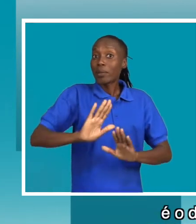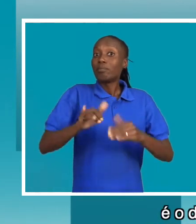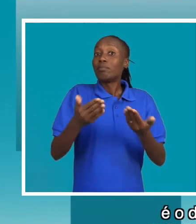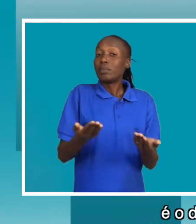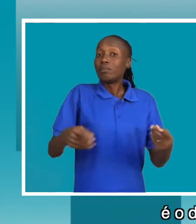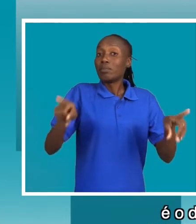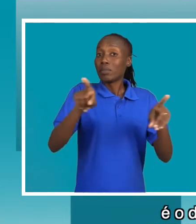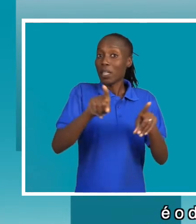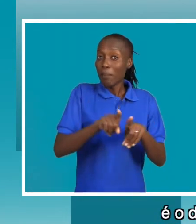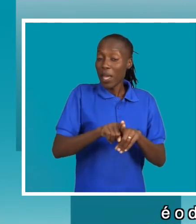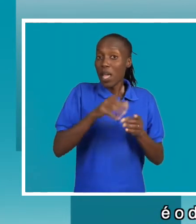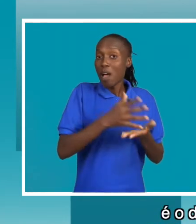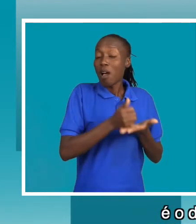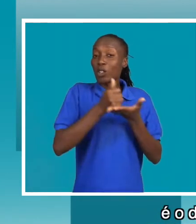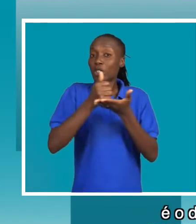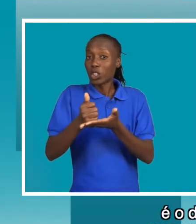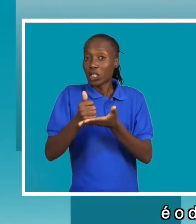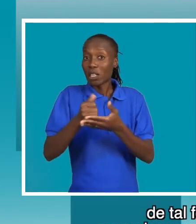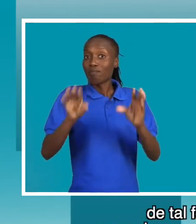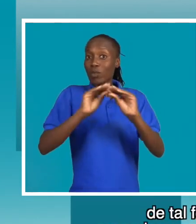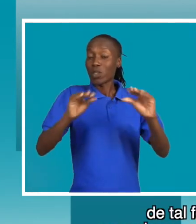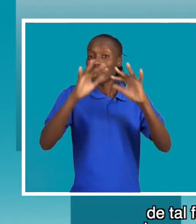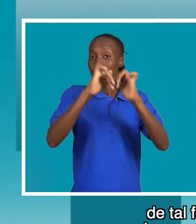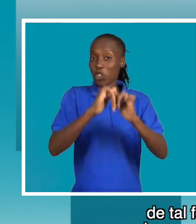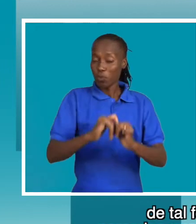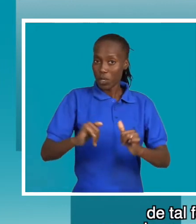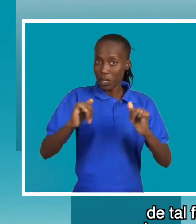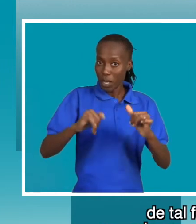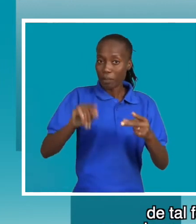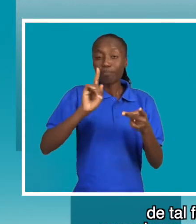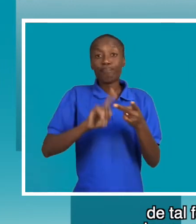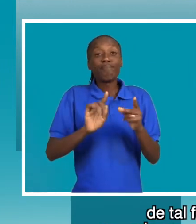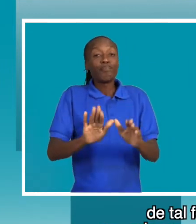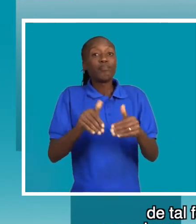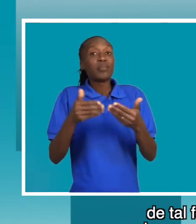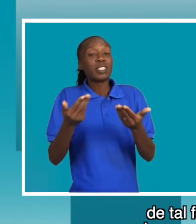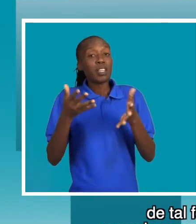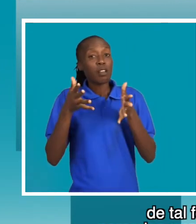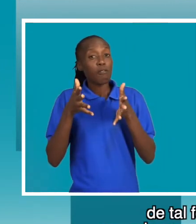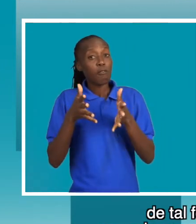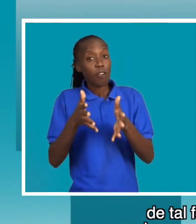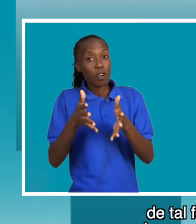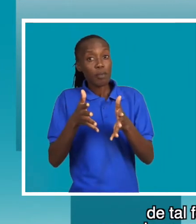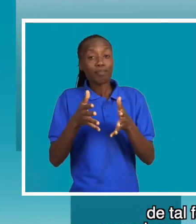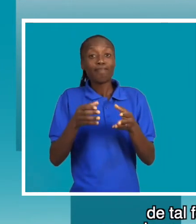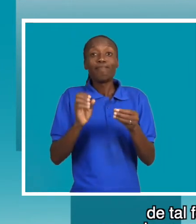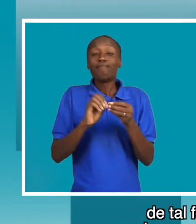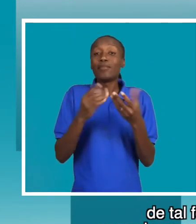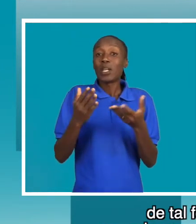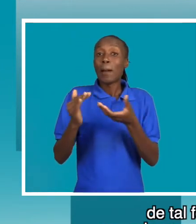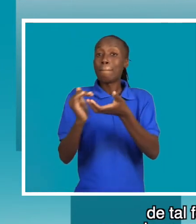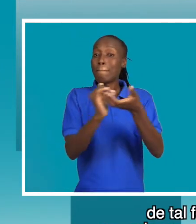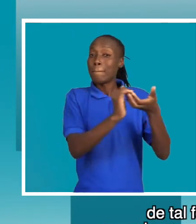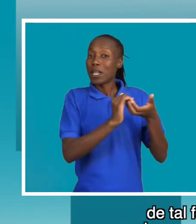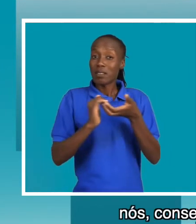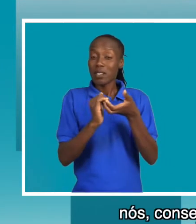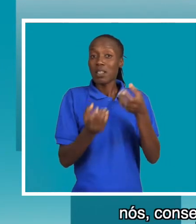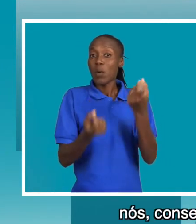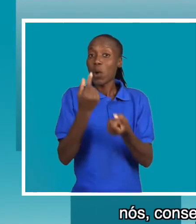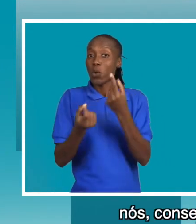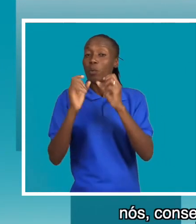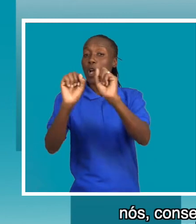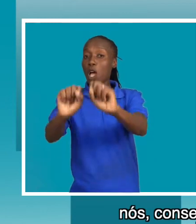atender às necessidades educativas especiais, de tal forma que, de acordo com as parcerias que nós temos com algumas organizações,